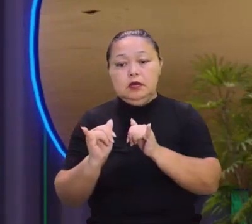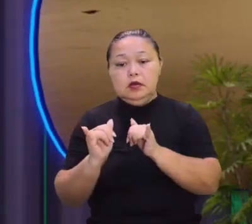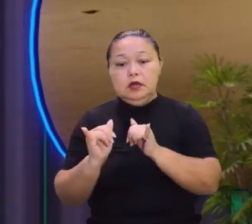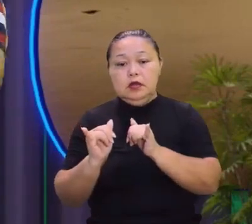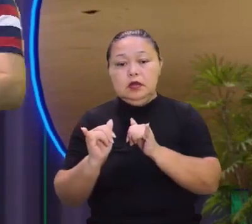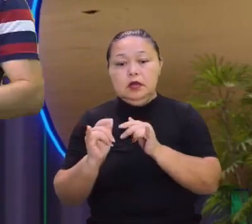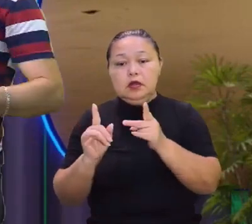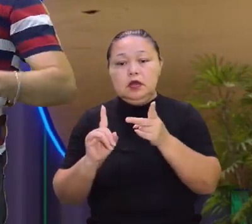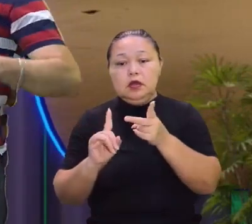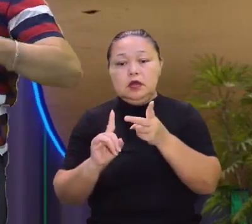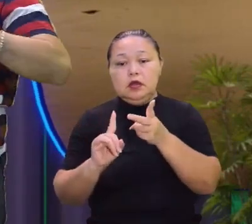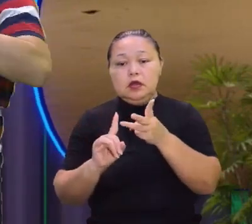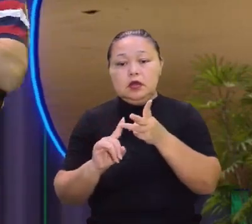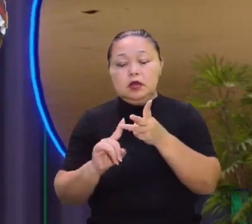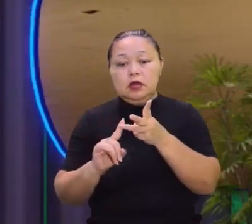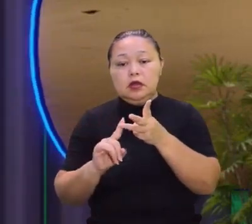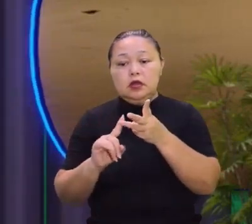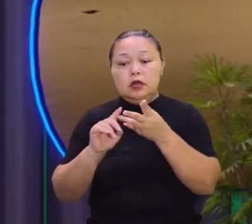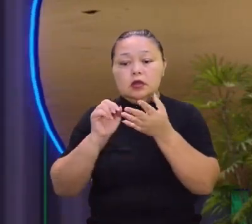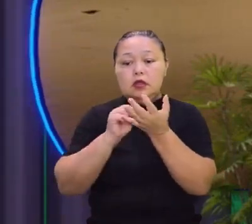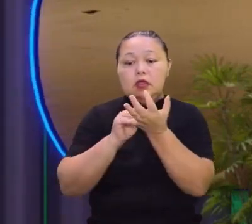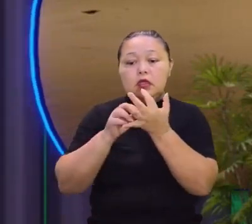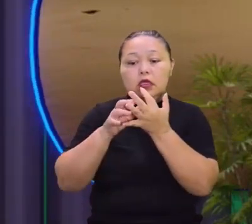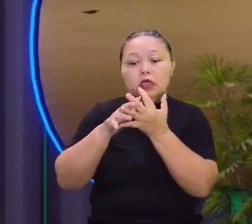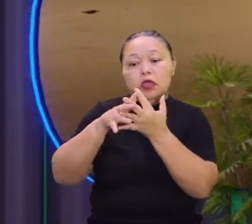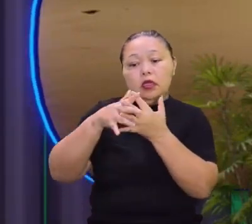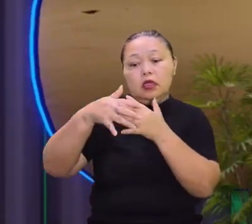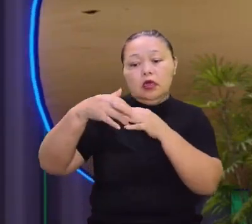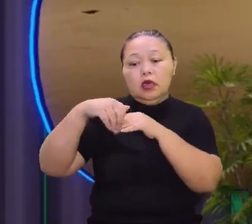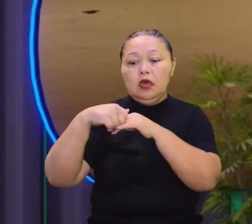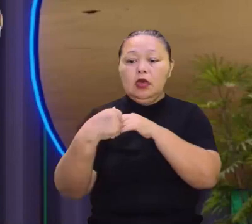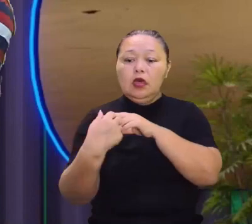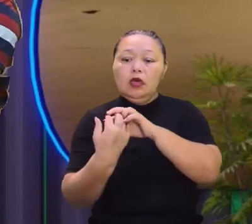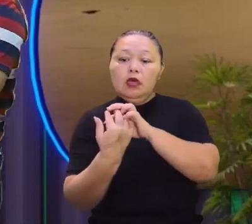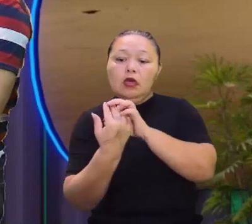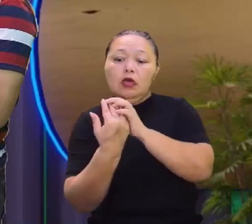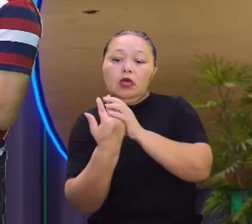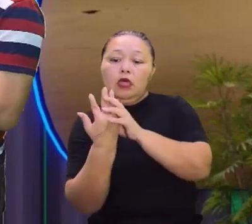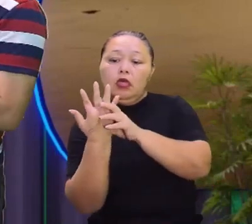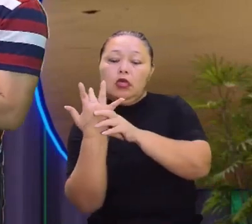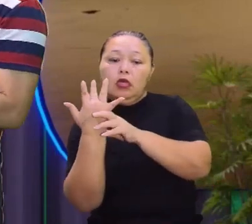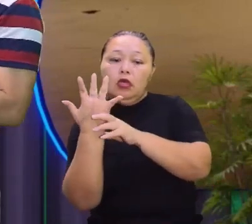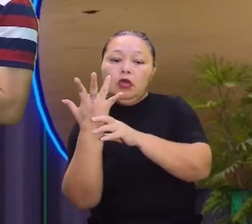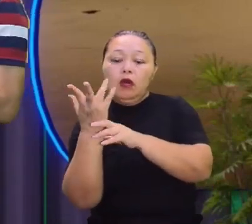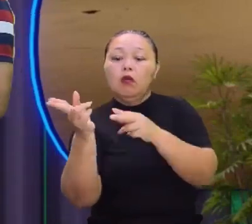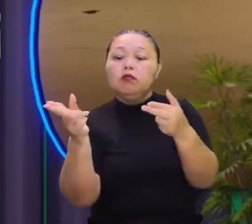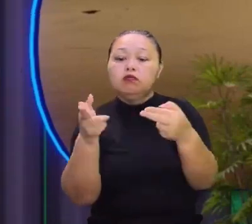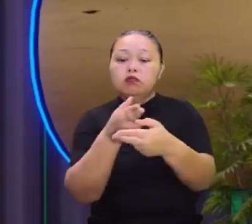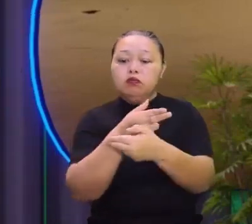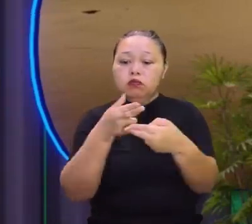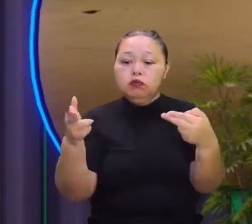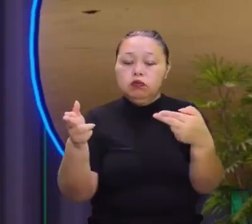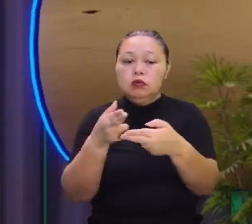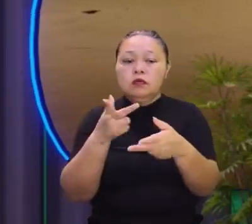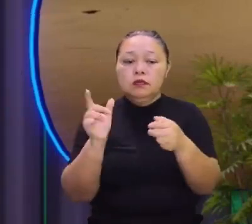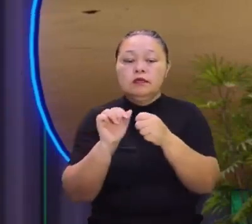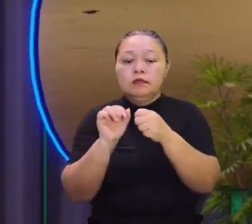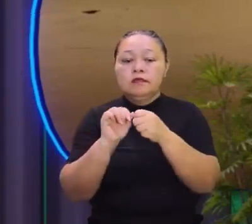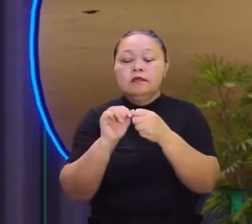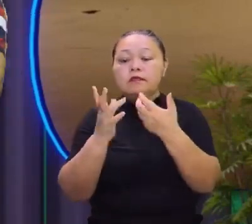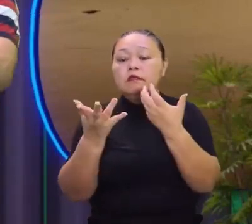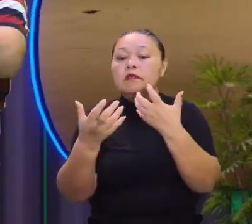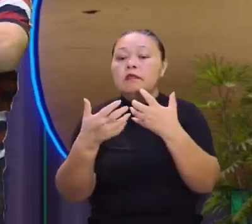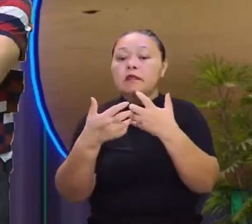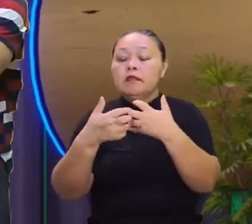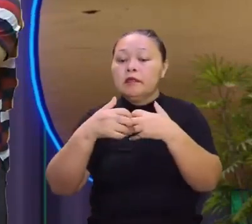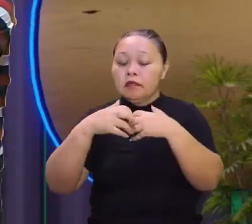químico. E depois, raízes, árvores, plantas. O próprio vento, com a erosão. Próprio vento, erosão,